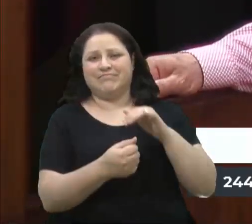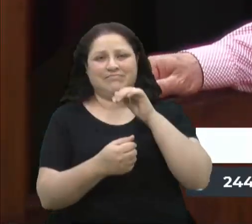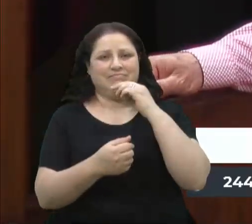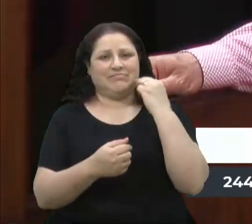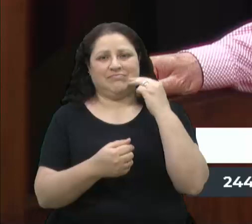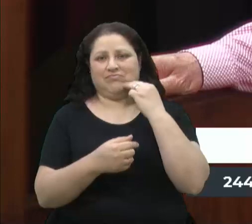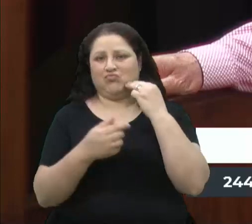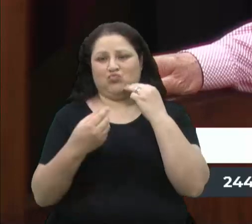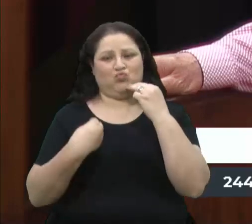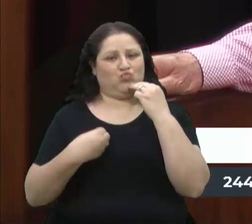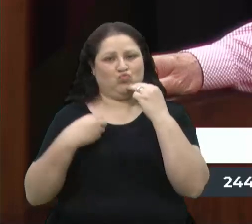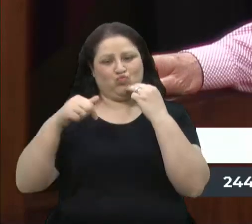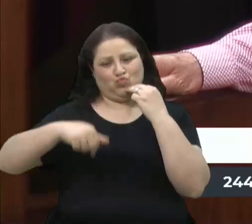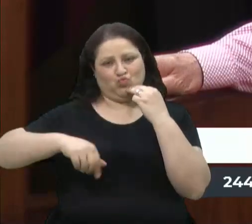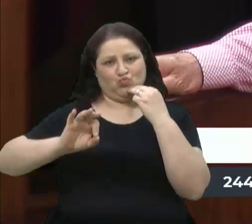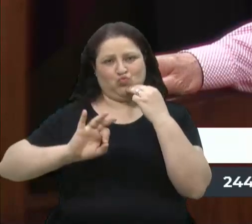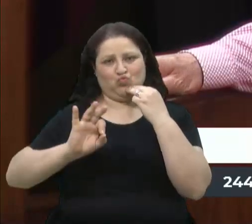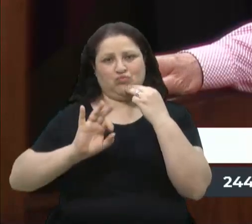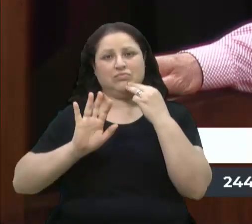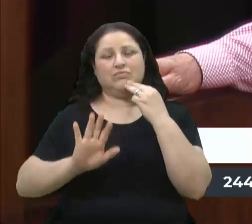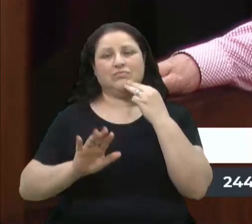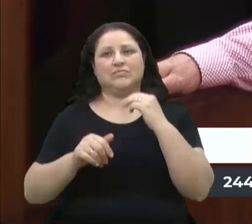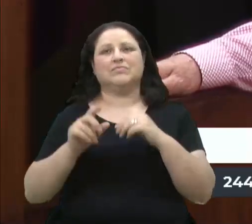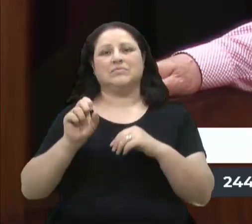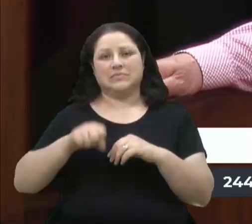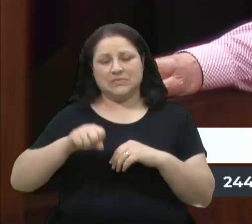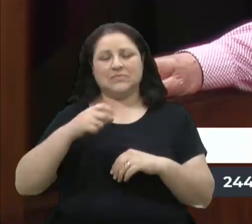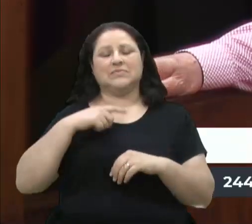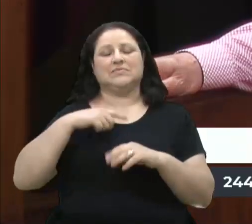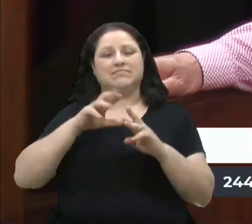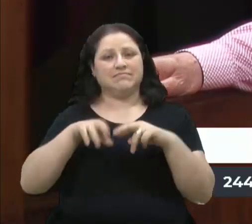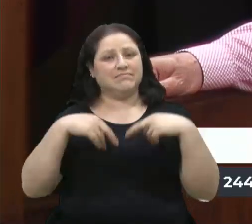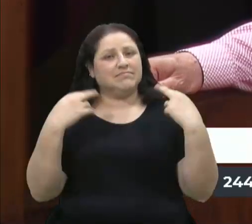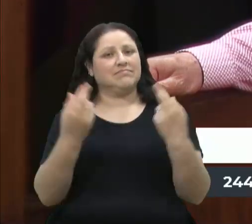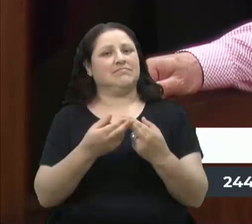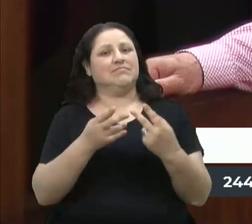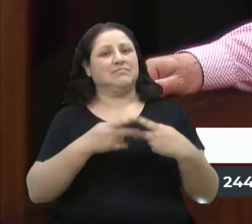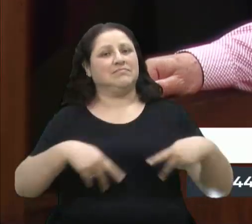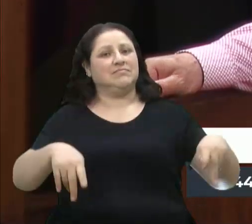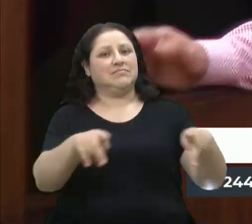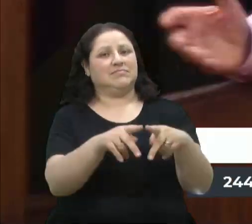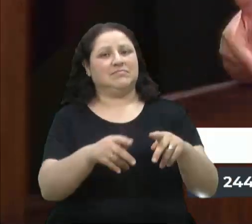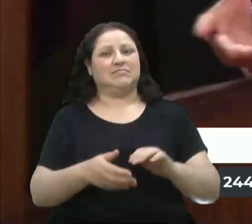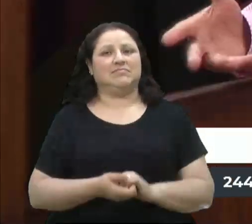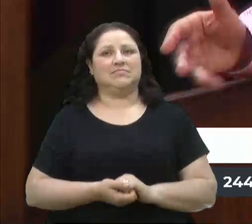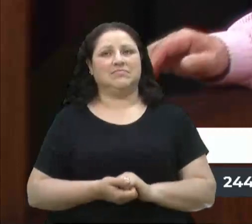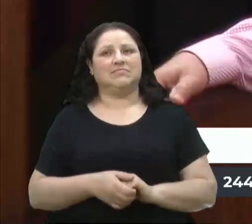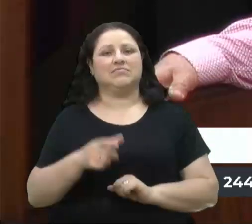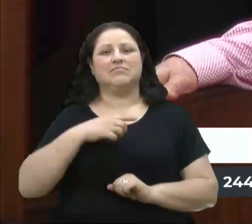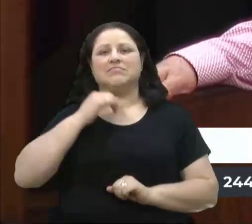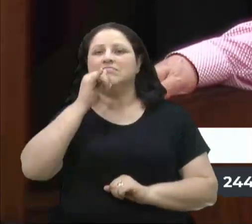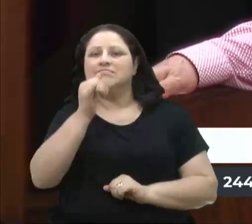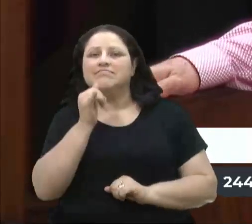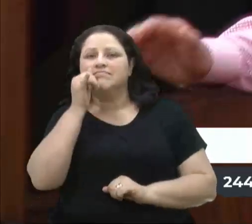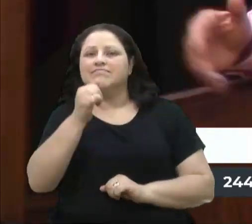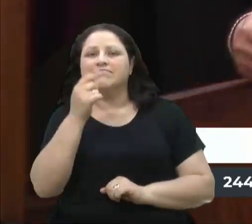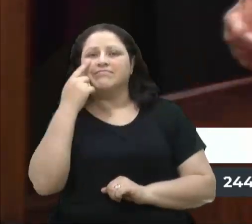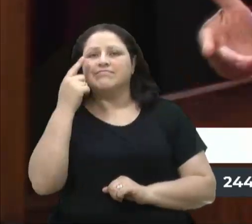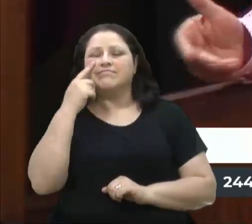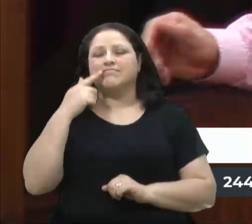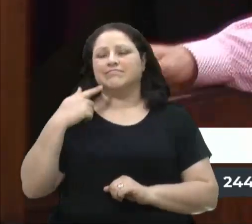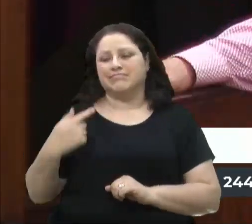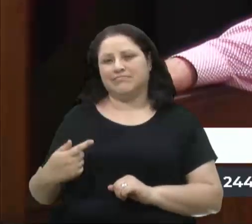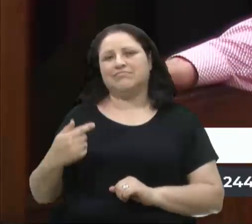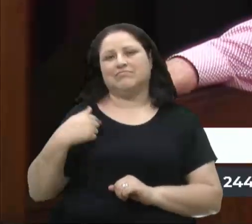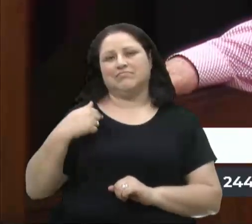cidade, porque, sim, essa reunião pública fez, sim, um relato. A vereadora Gladys, no tempo